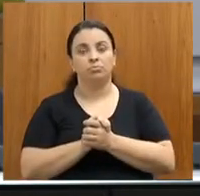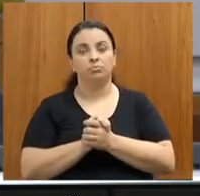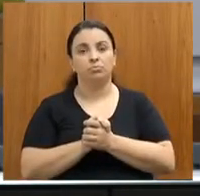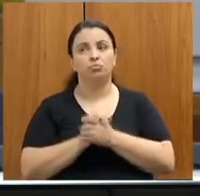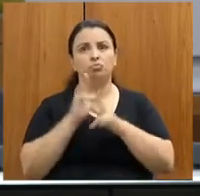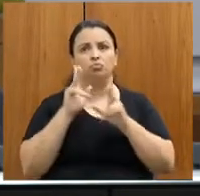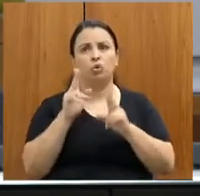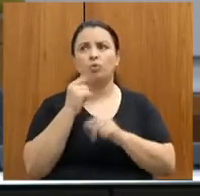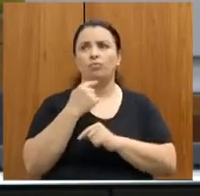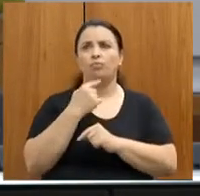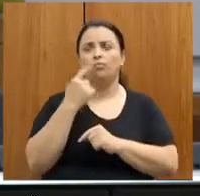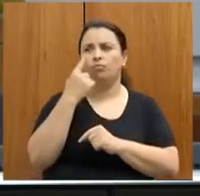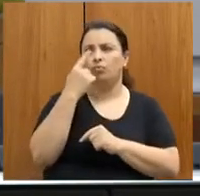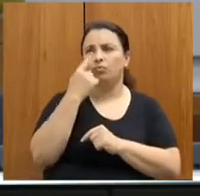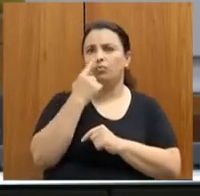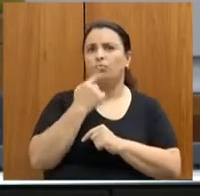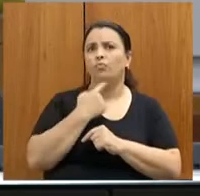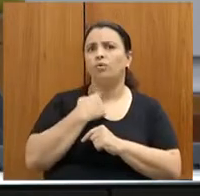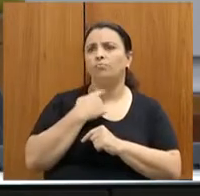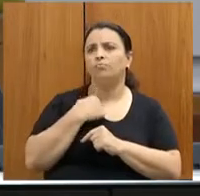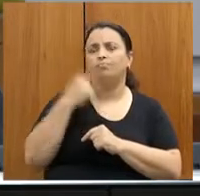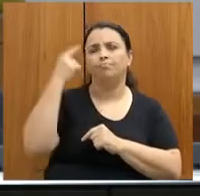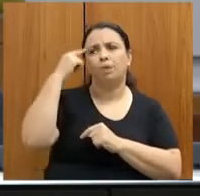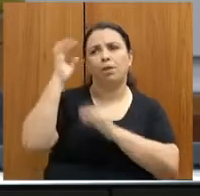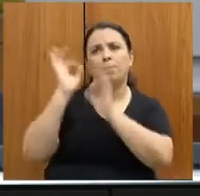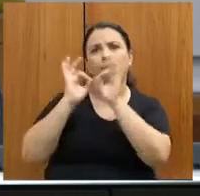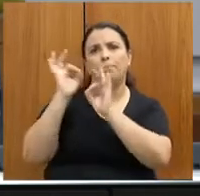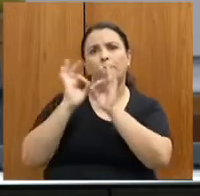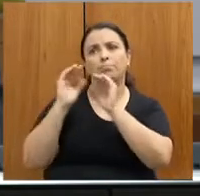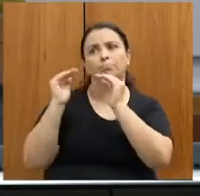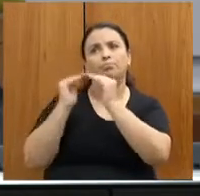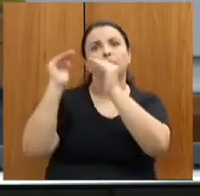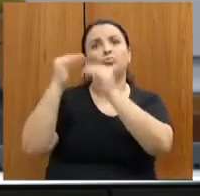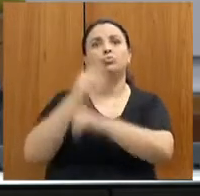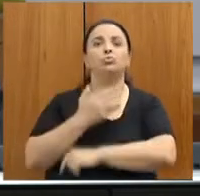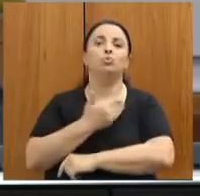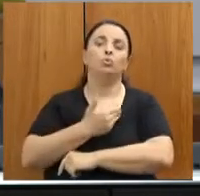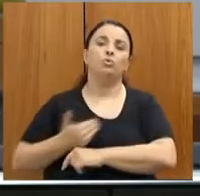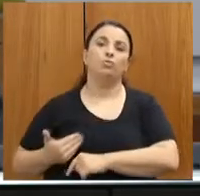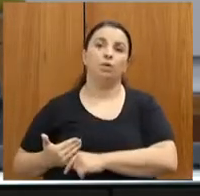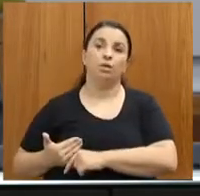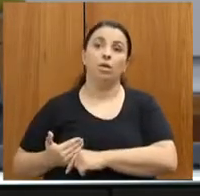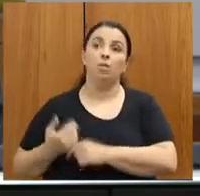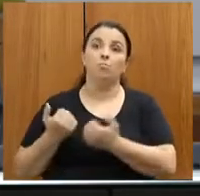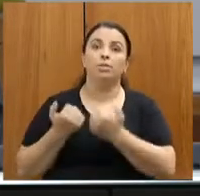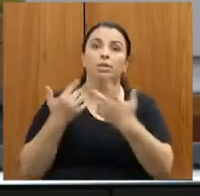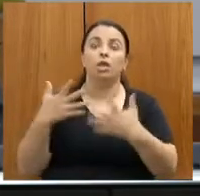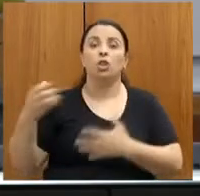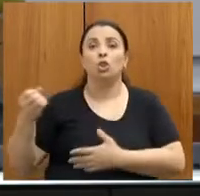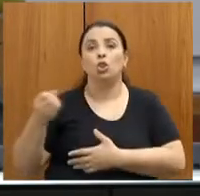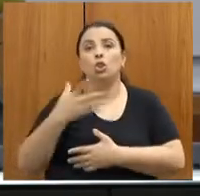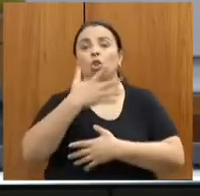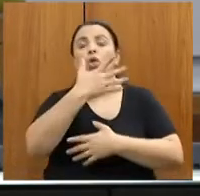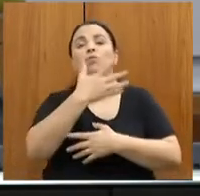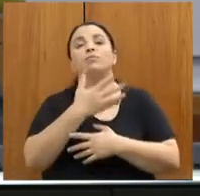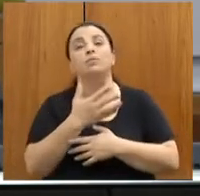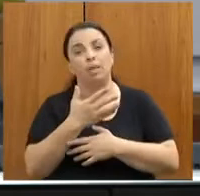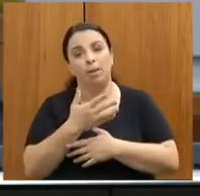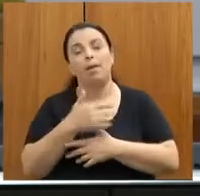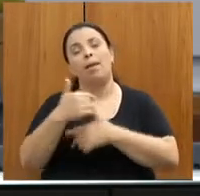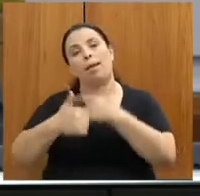governo pensa na geração de empregos falo agora aqui em nome da comissão de desenvolvimento econômico